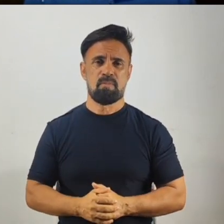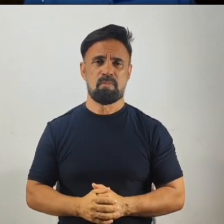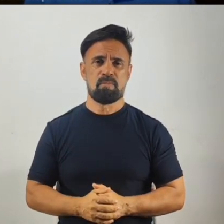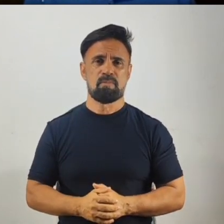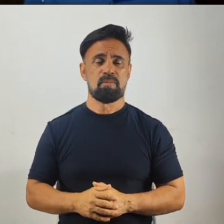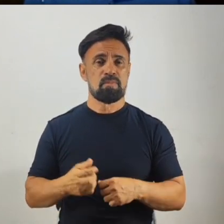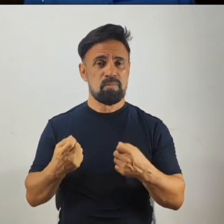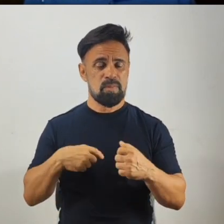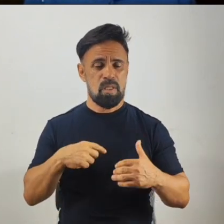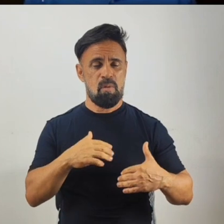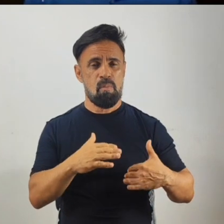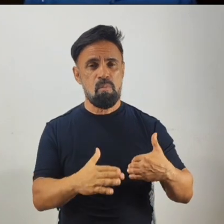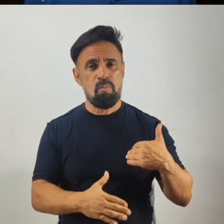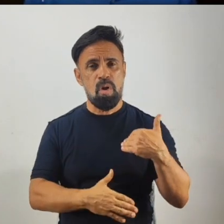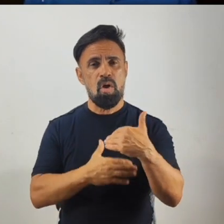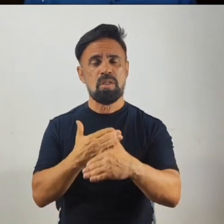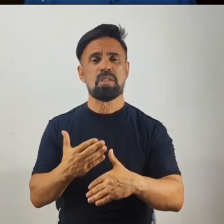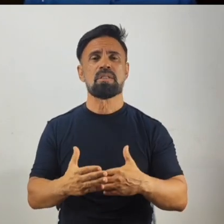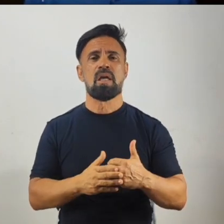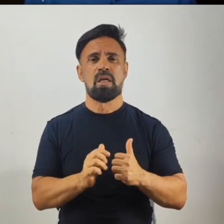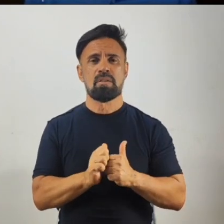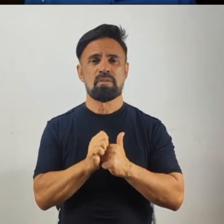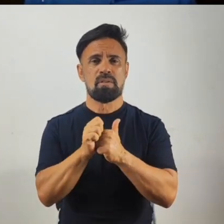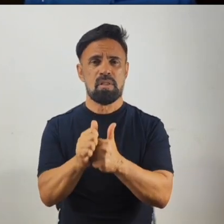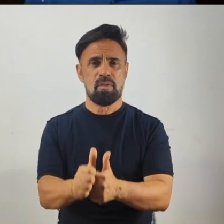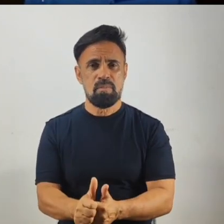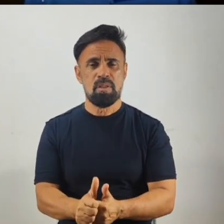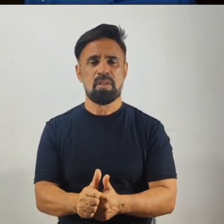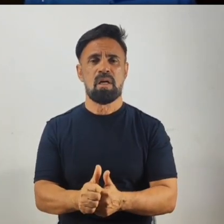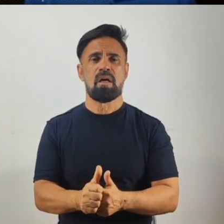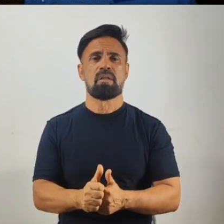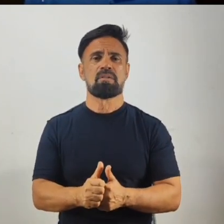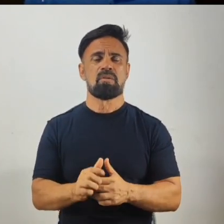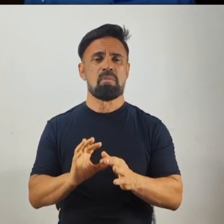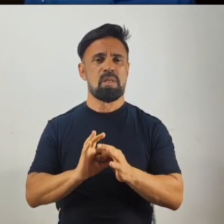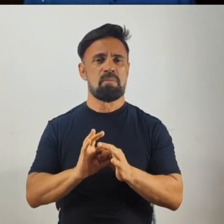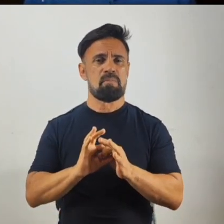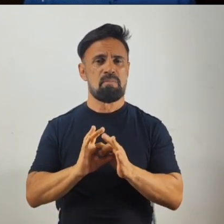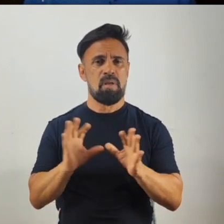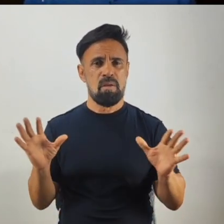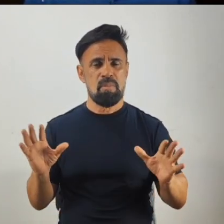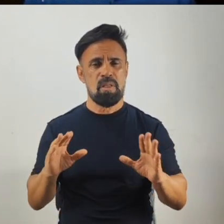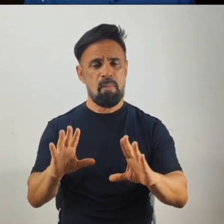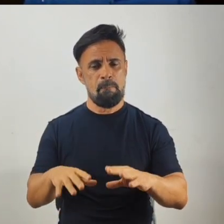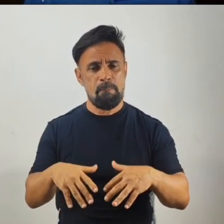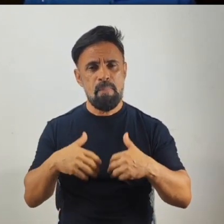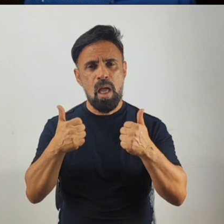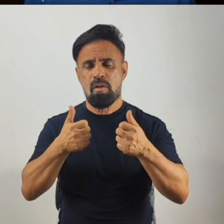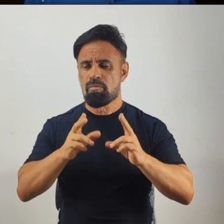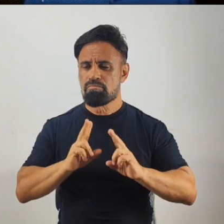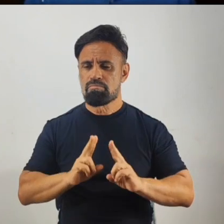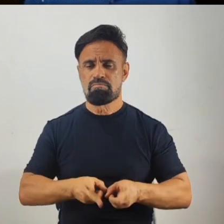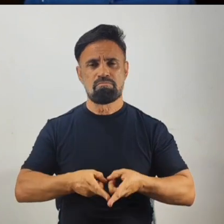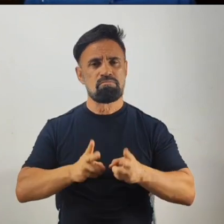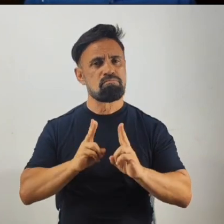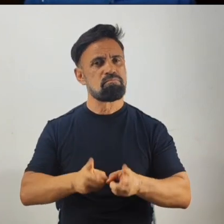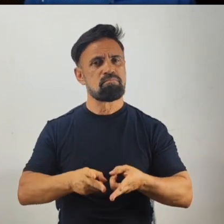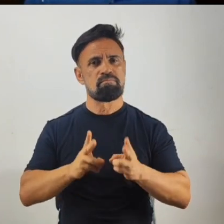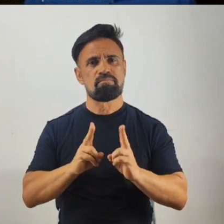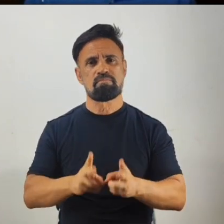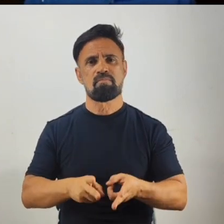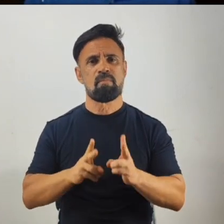organizacional, devendo ter seus processos descritos e acompanhados de modo a permitir